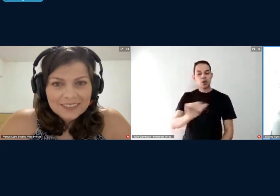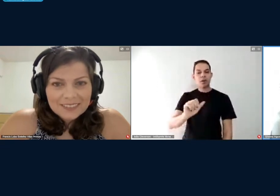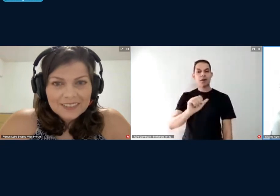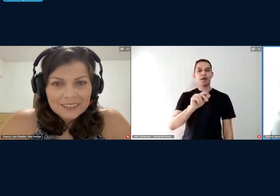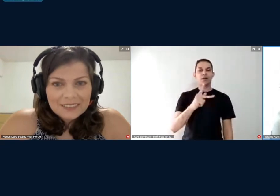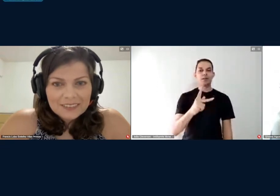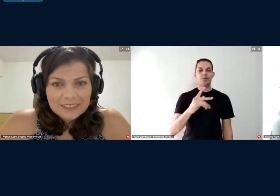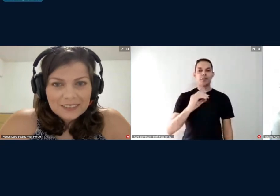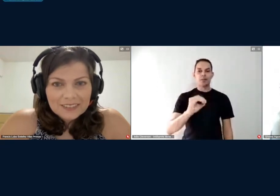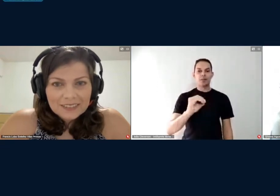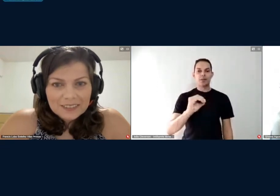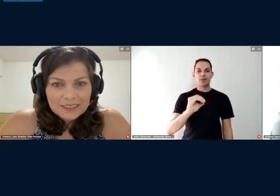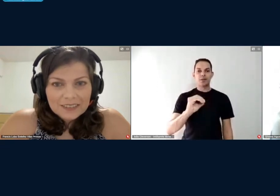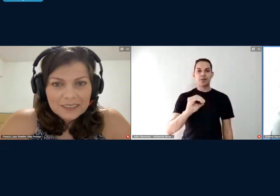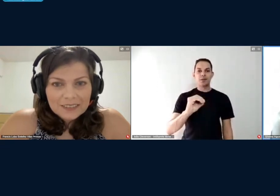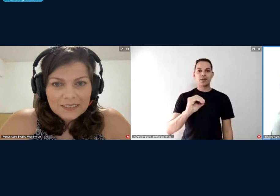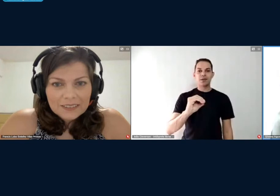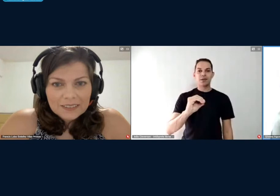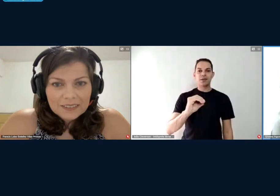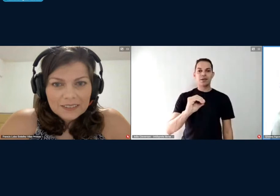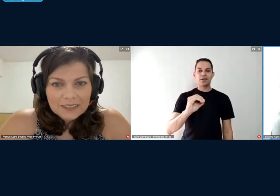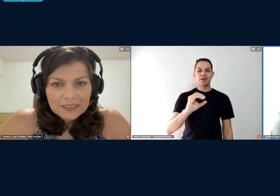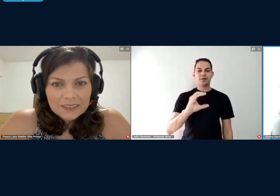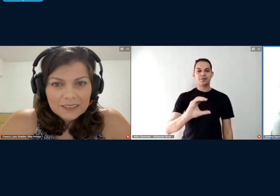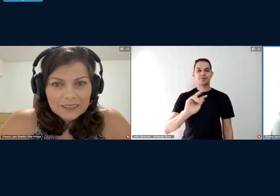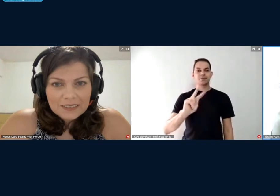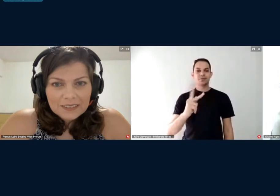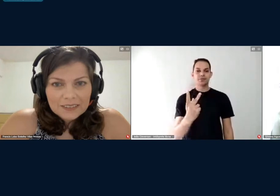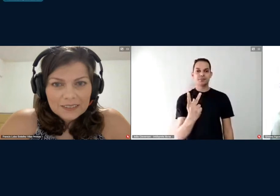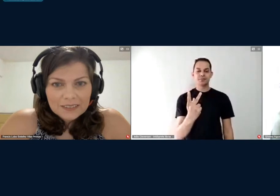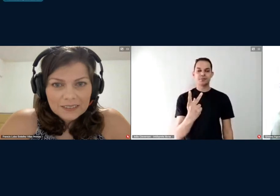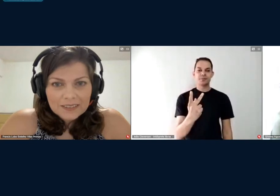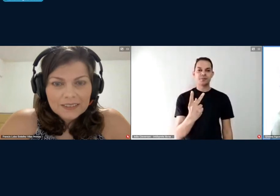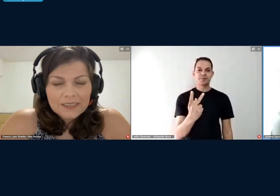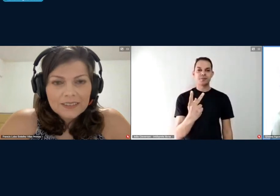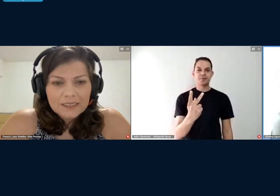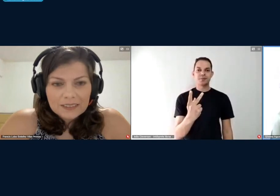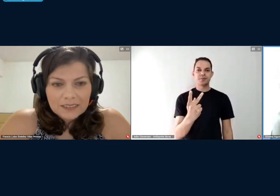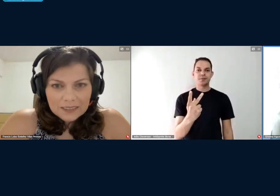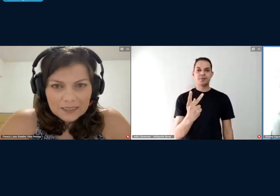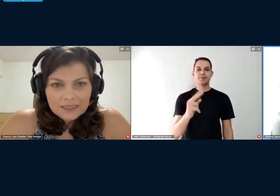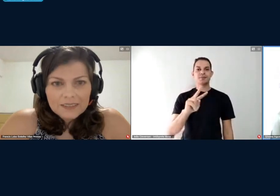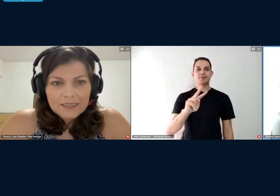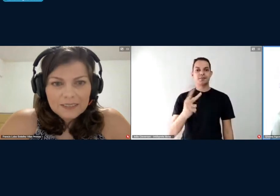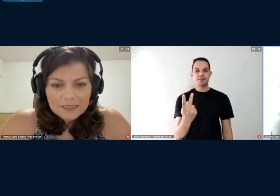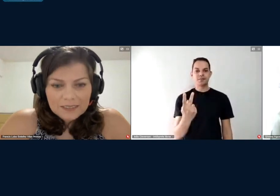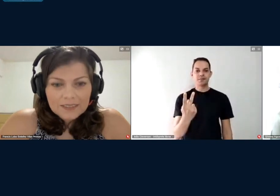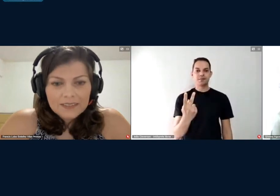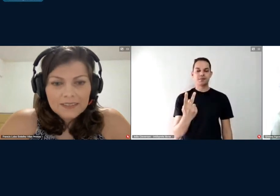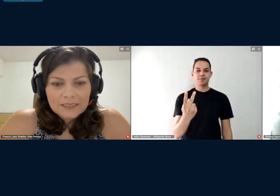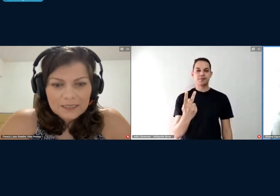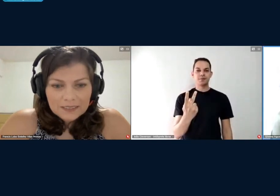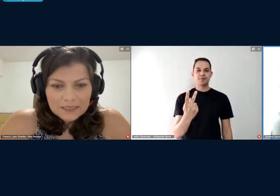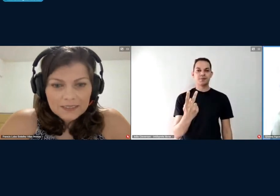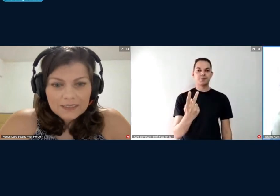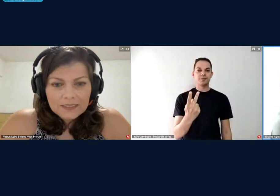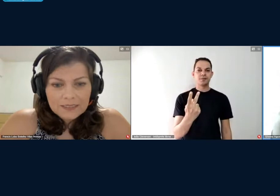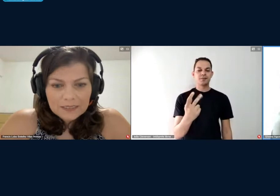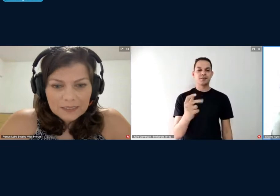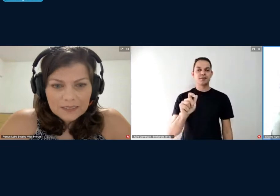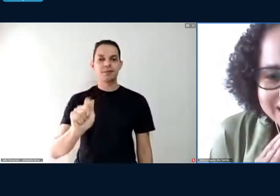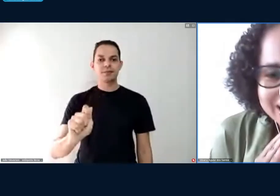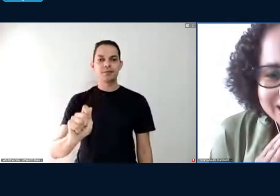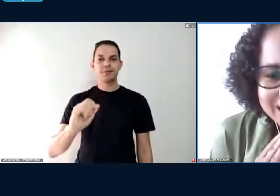-C-H-H-A